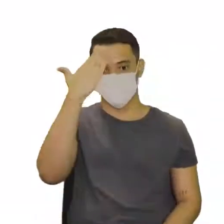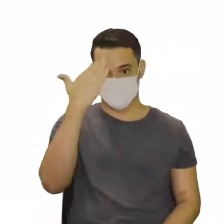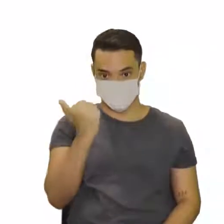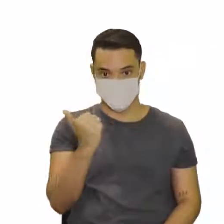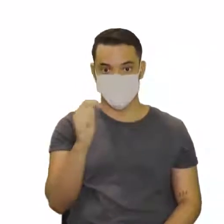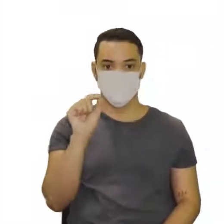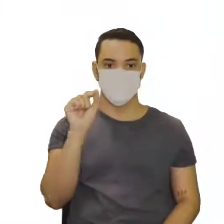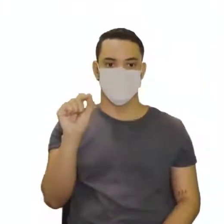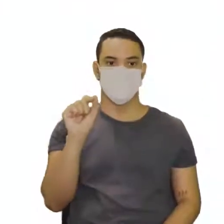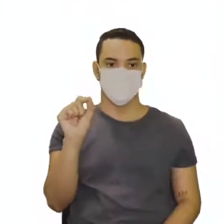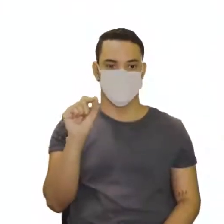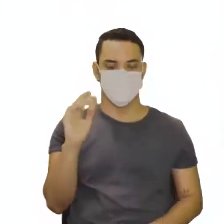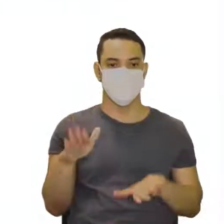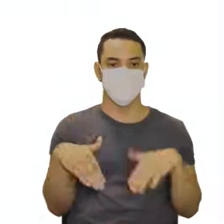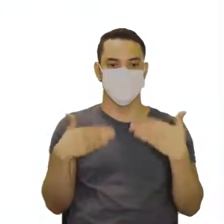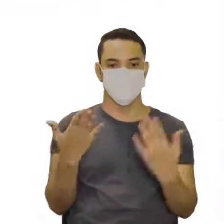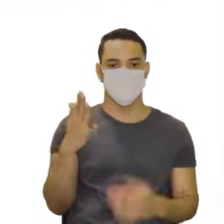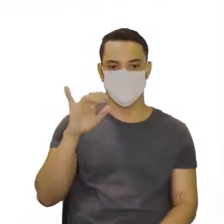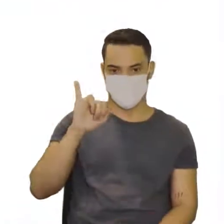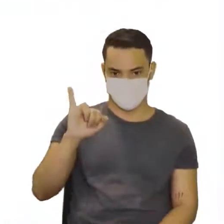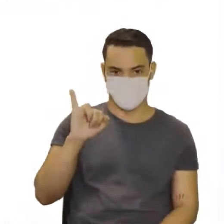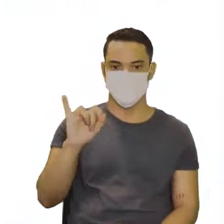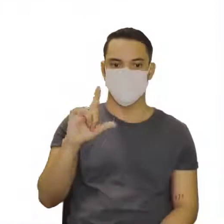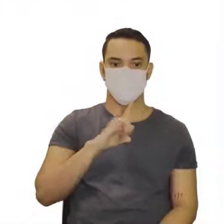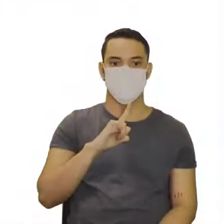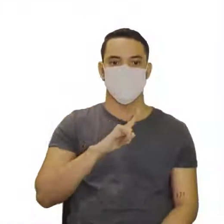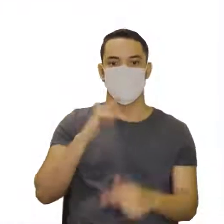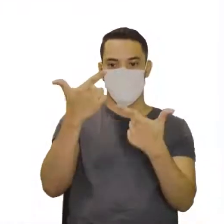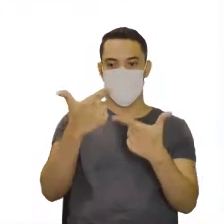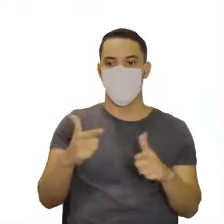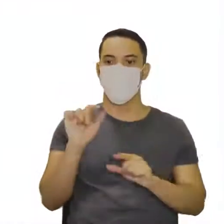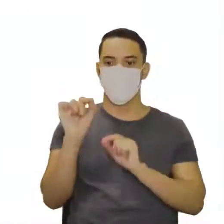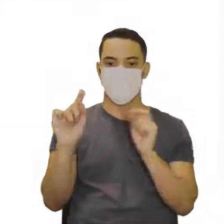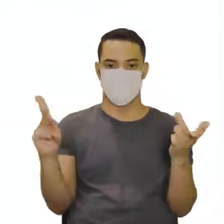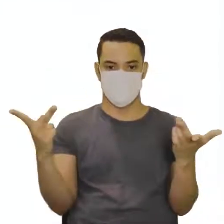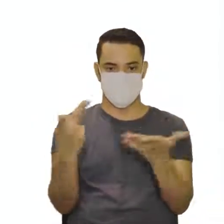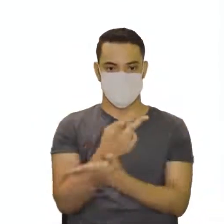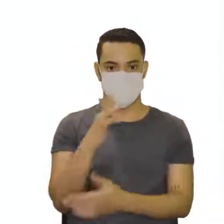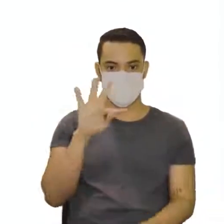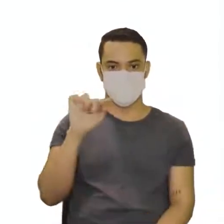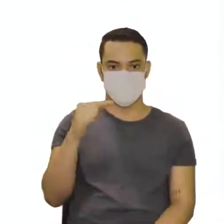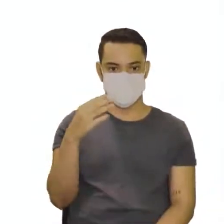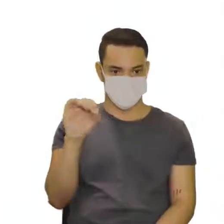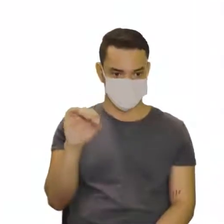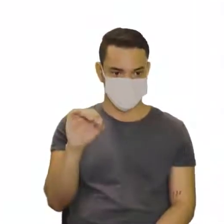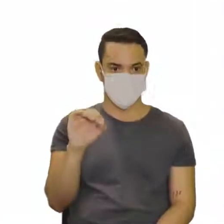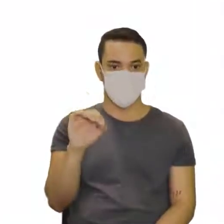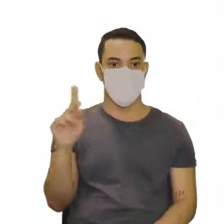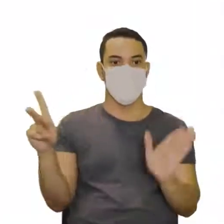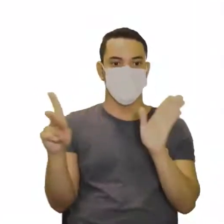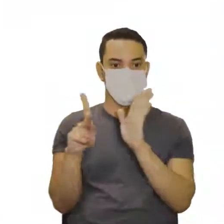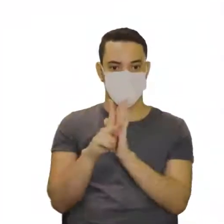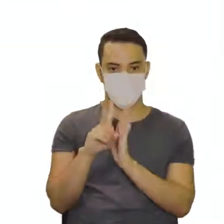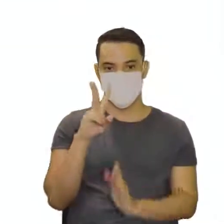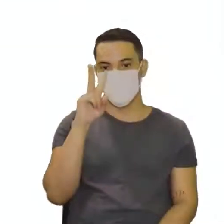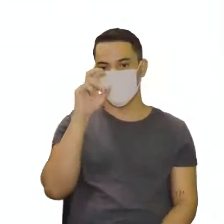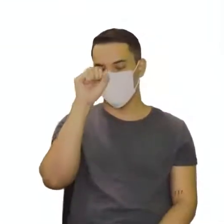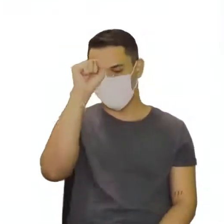Sabemos que quando o I, que é a corrente nula, o que vai acontecer com a tensão do receptor? É a própria